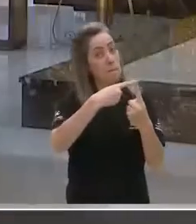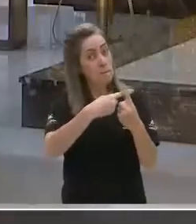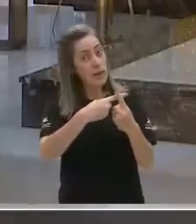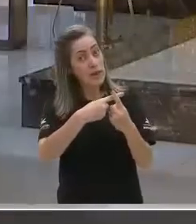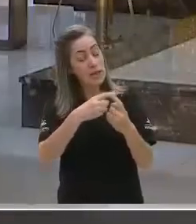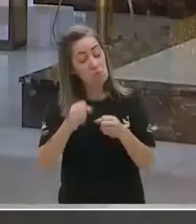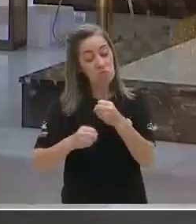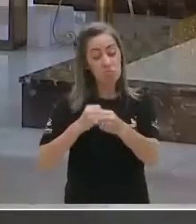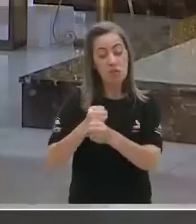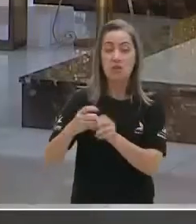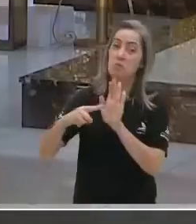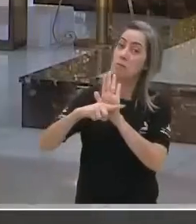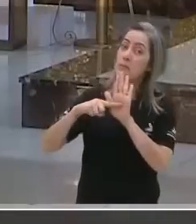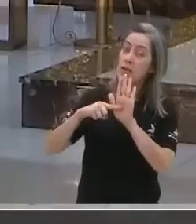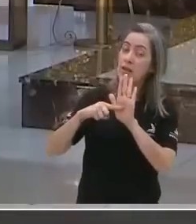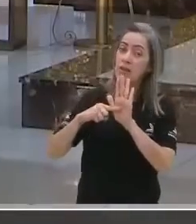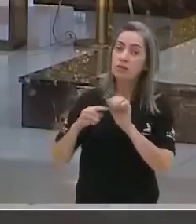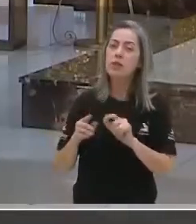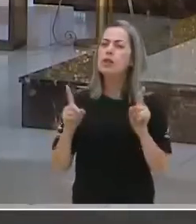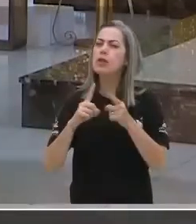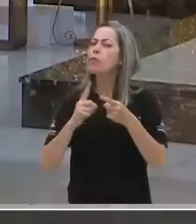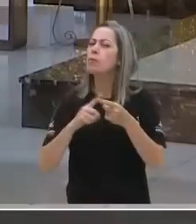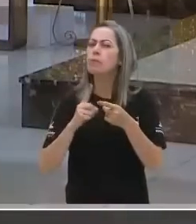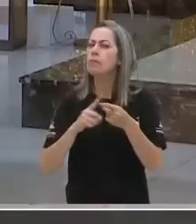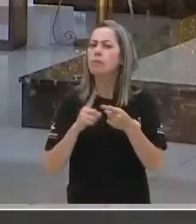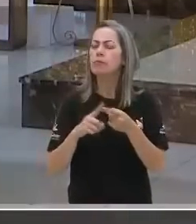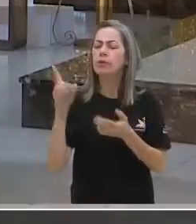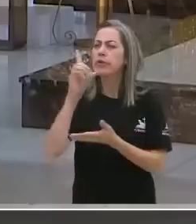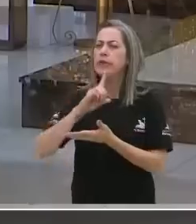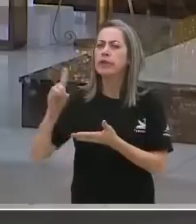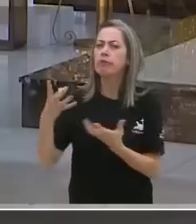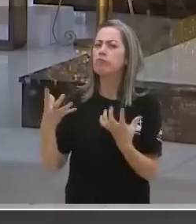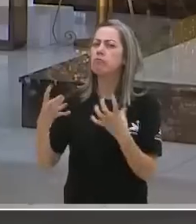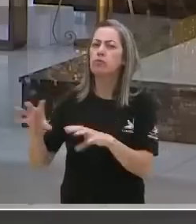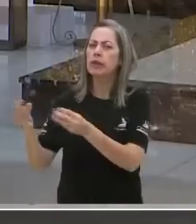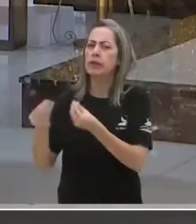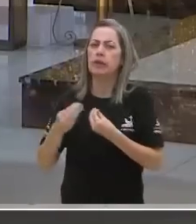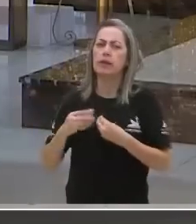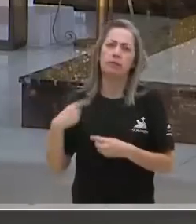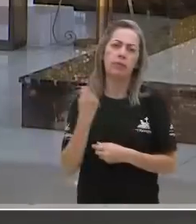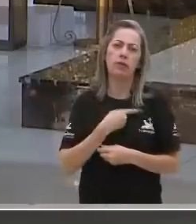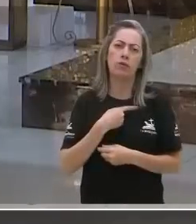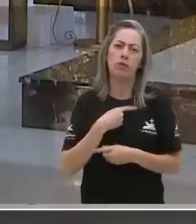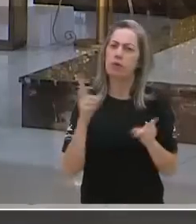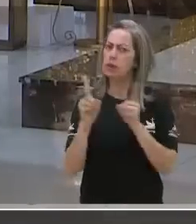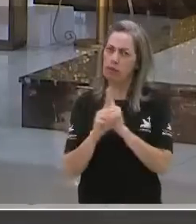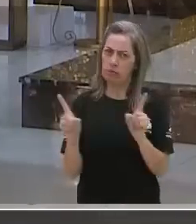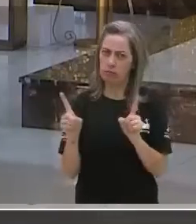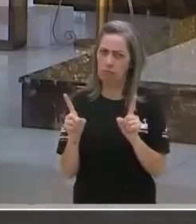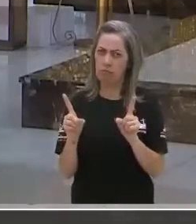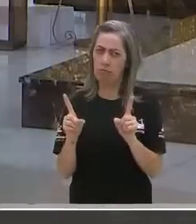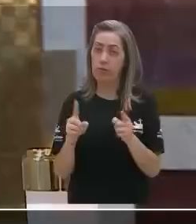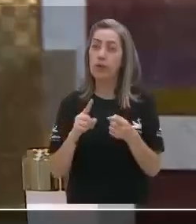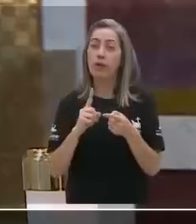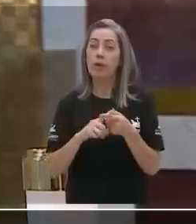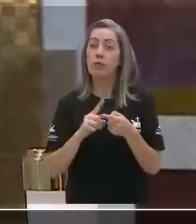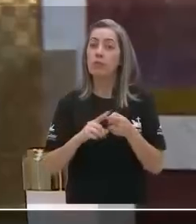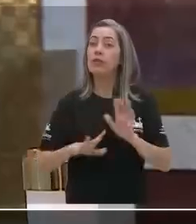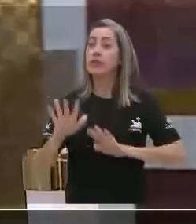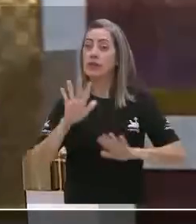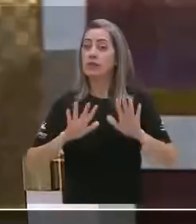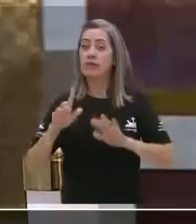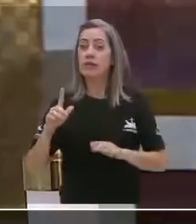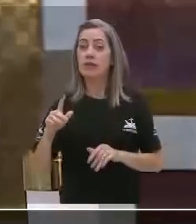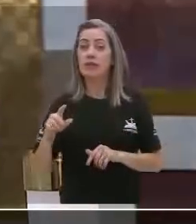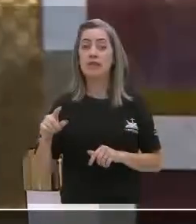menos. Não porque Deus não quer nos dar a plenitude, porque às vezes estamos